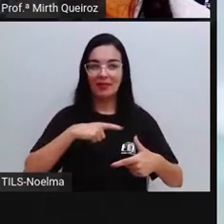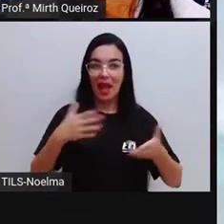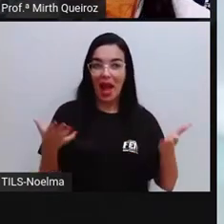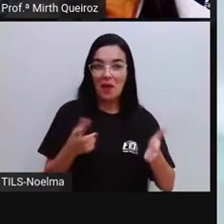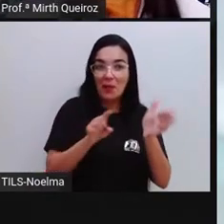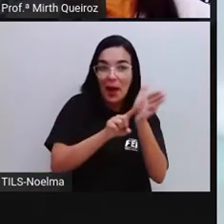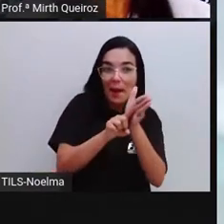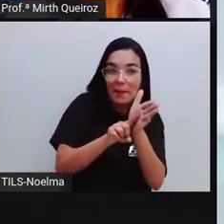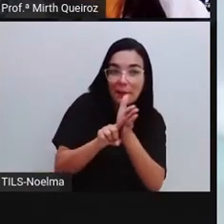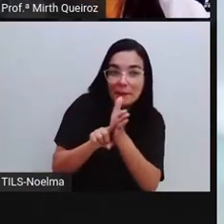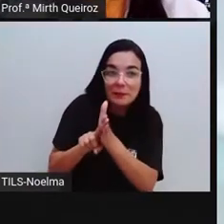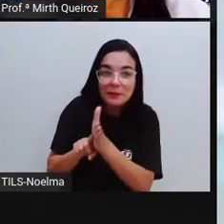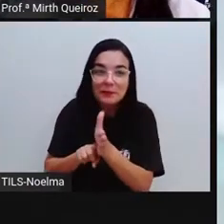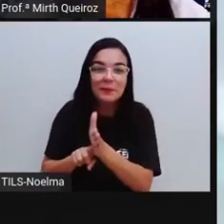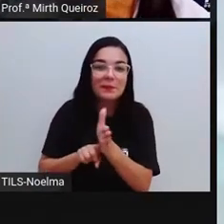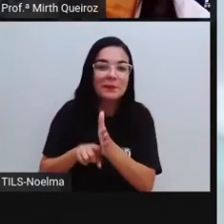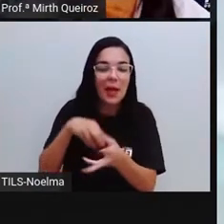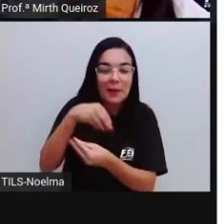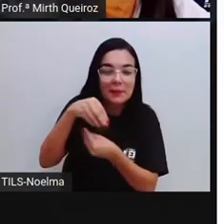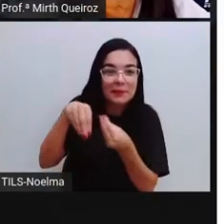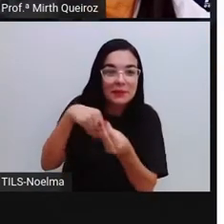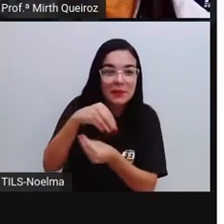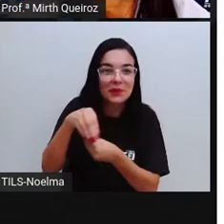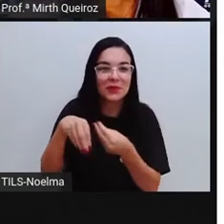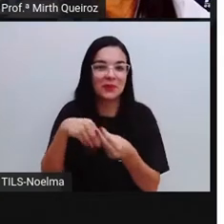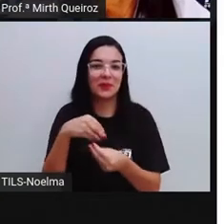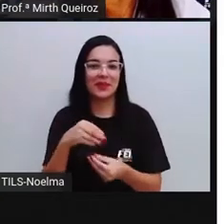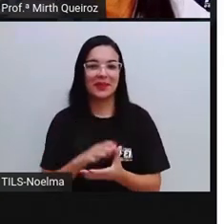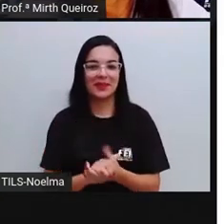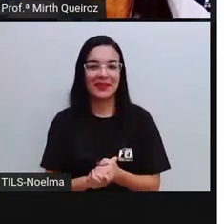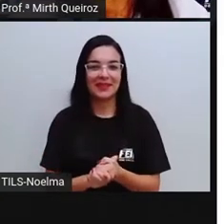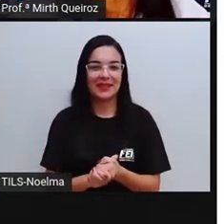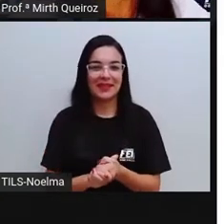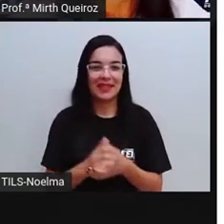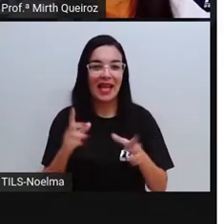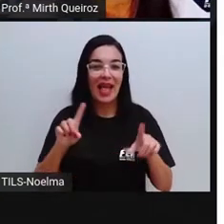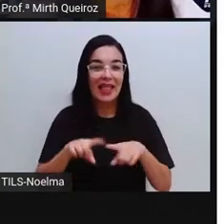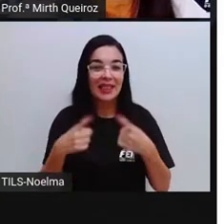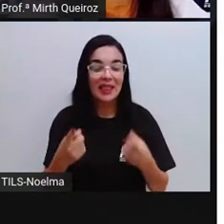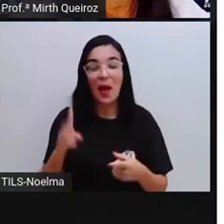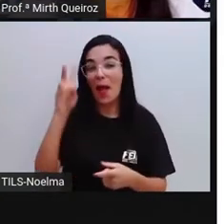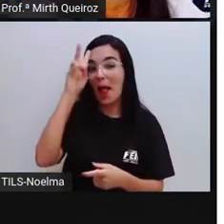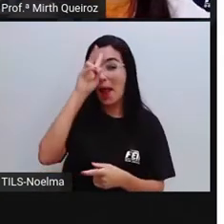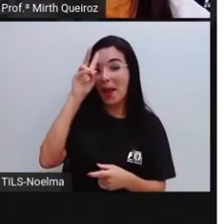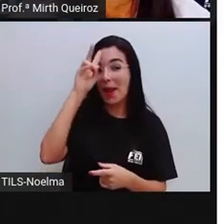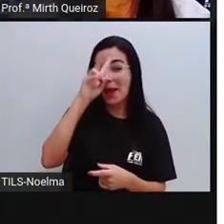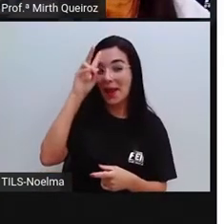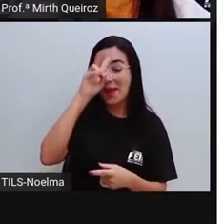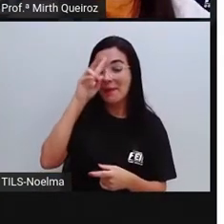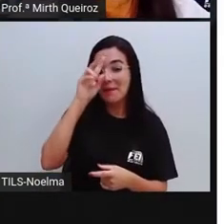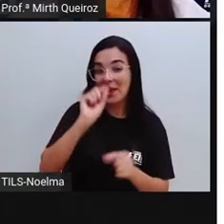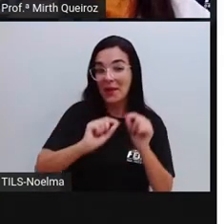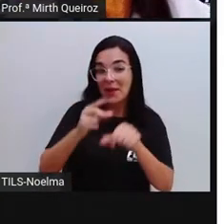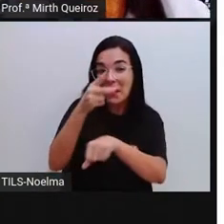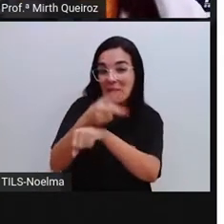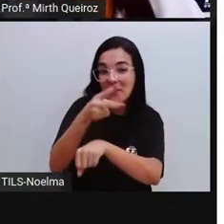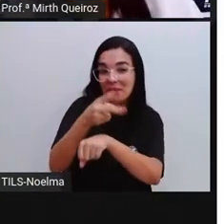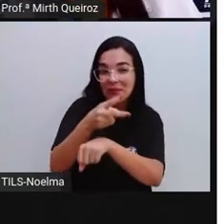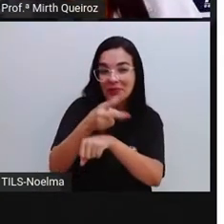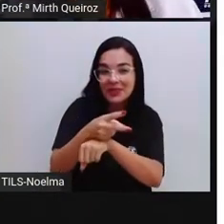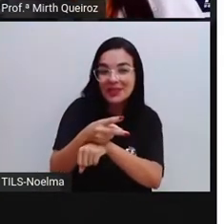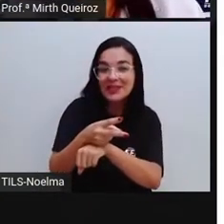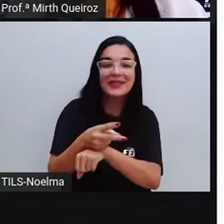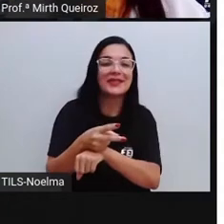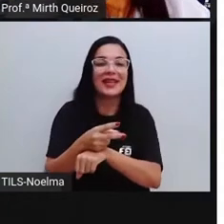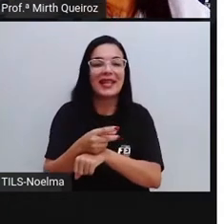investigar as misturas. E para a gente começar a aula, nós vamos revisar aí,